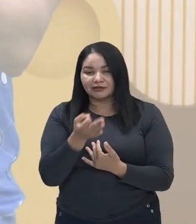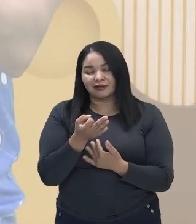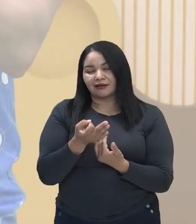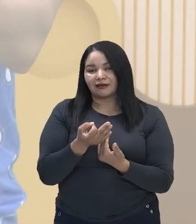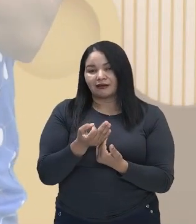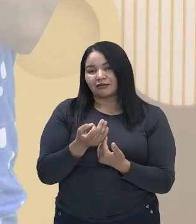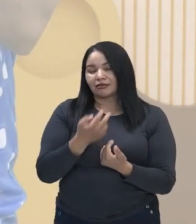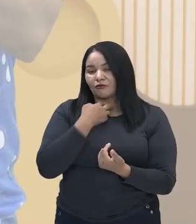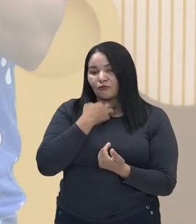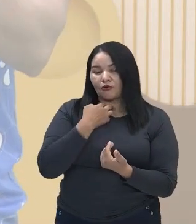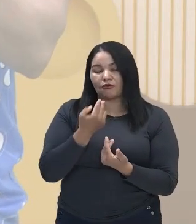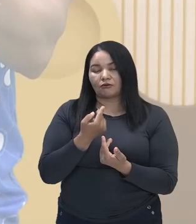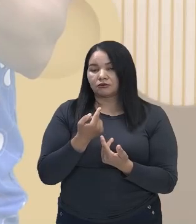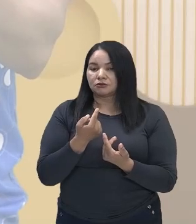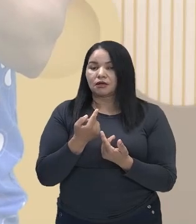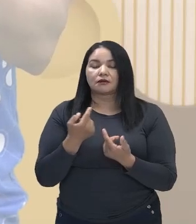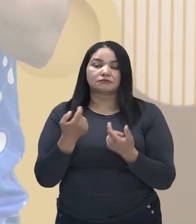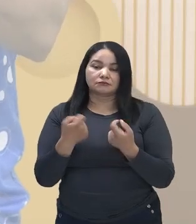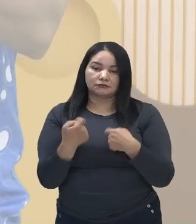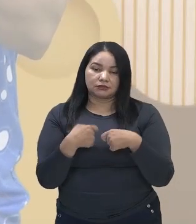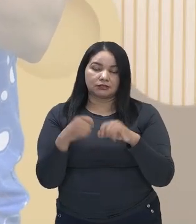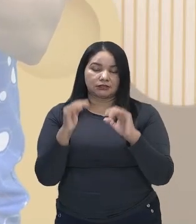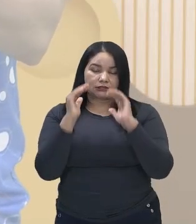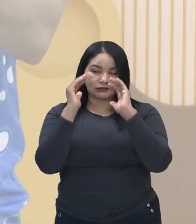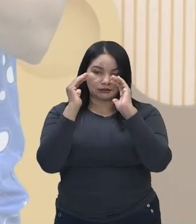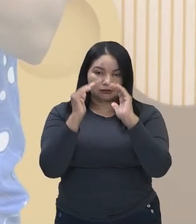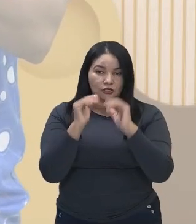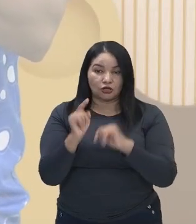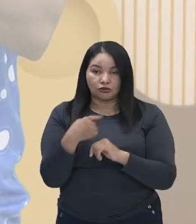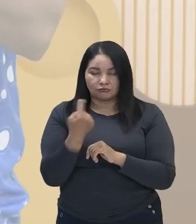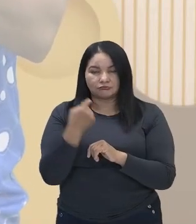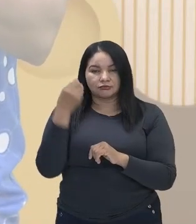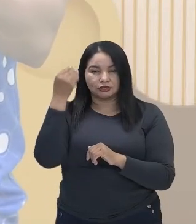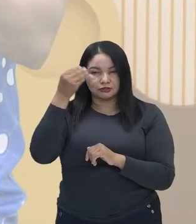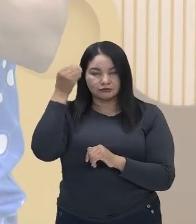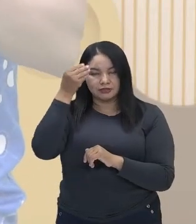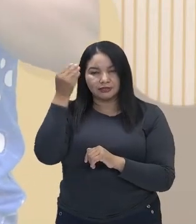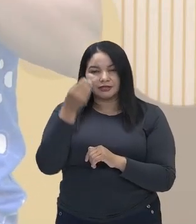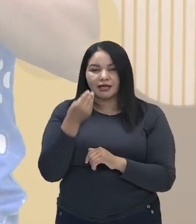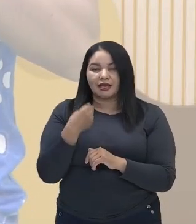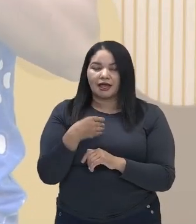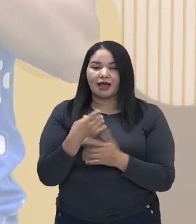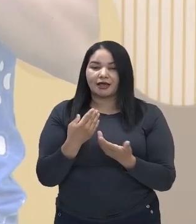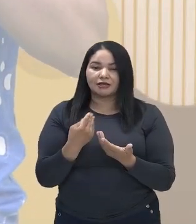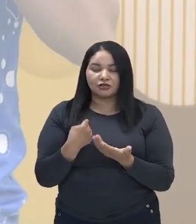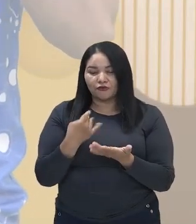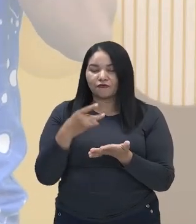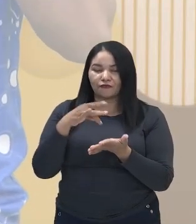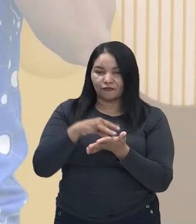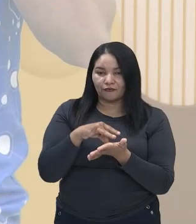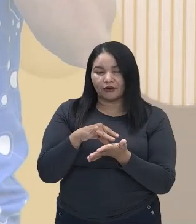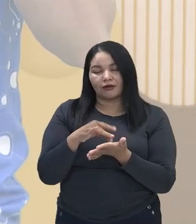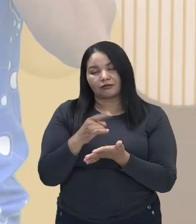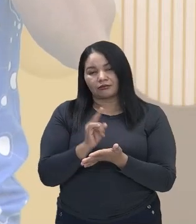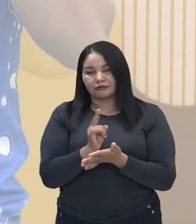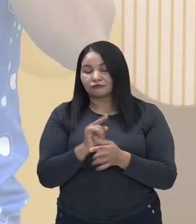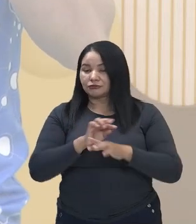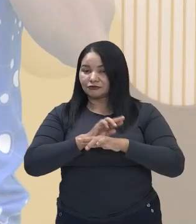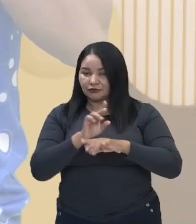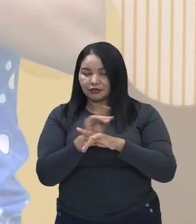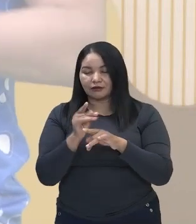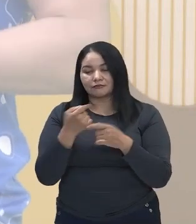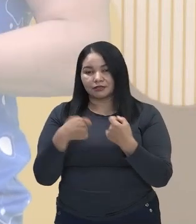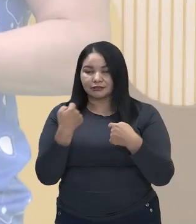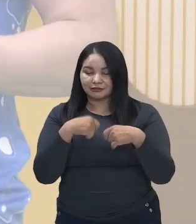tem que ouvir, porque são jovens demais. A gente que tem mais experiência, né, a gente se acha o dono da verdade. E não funciona assim. Temos que ter igualdade